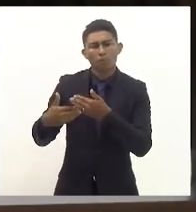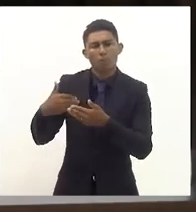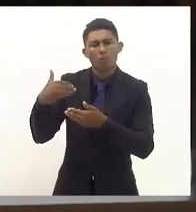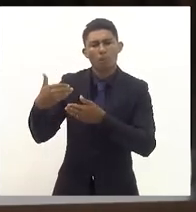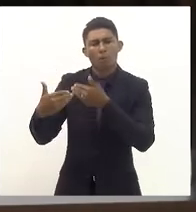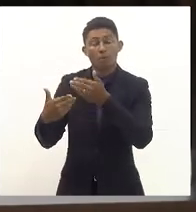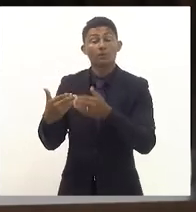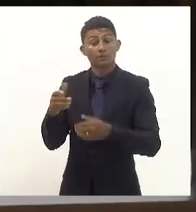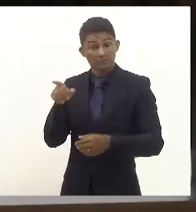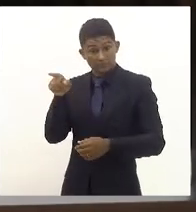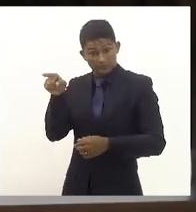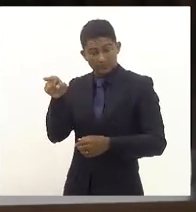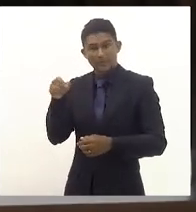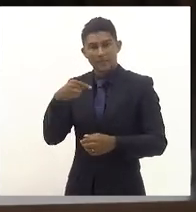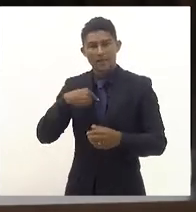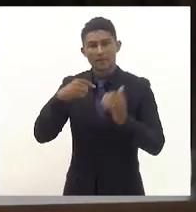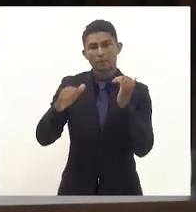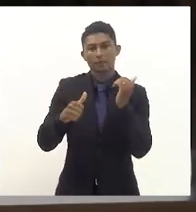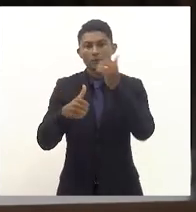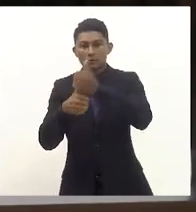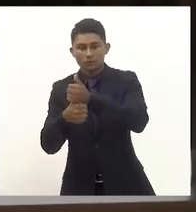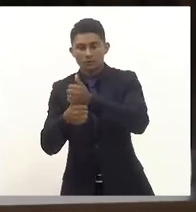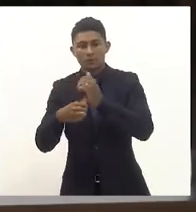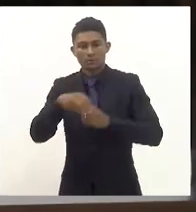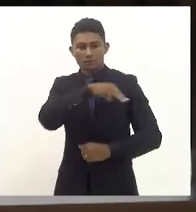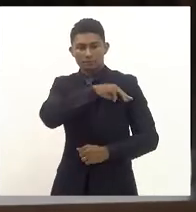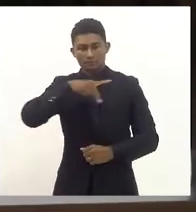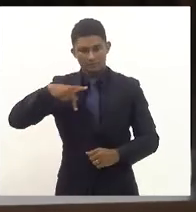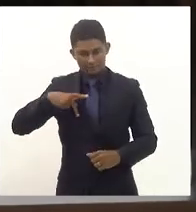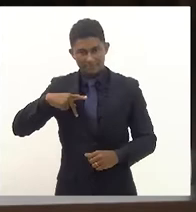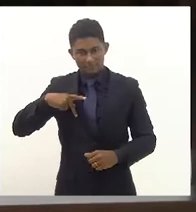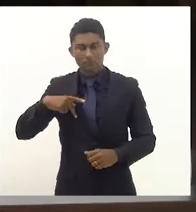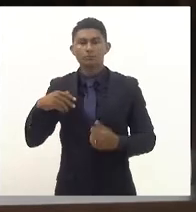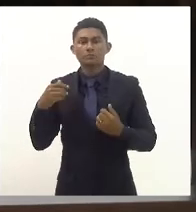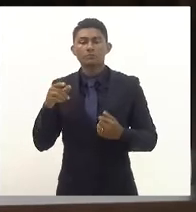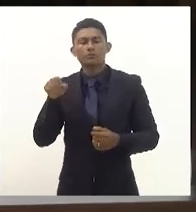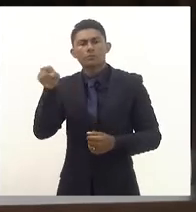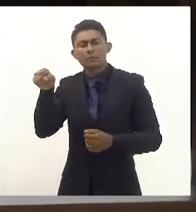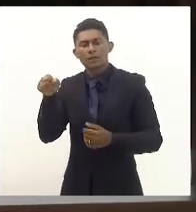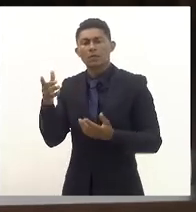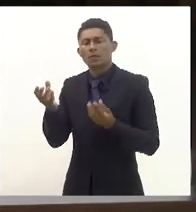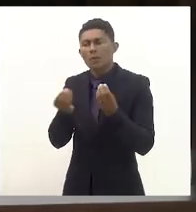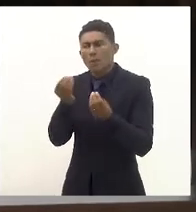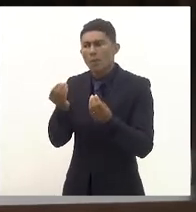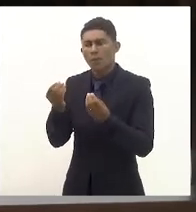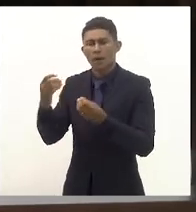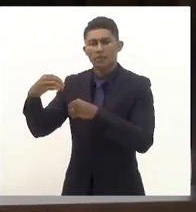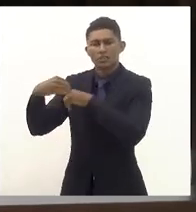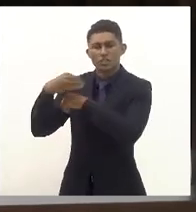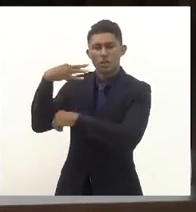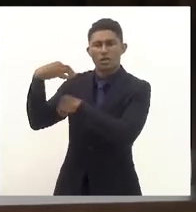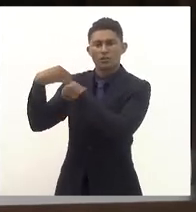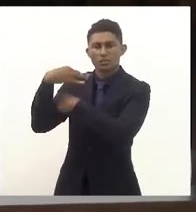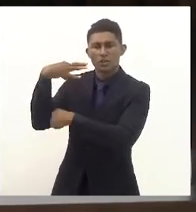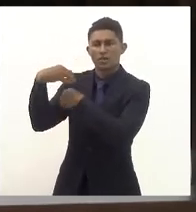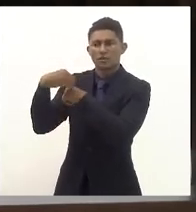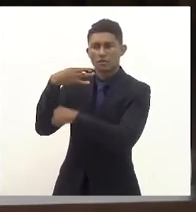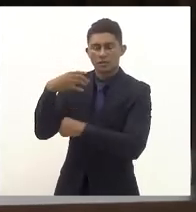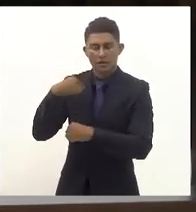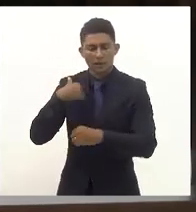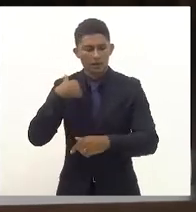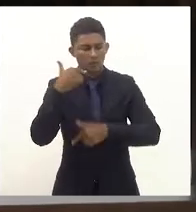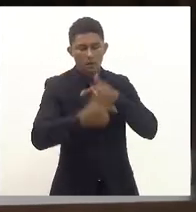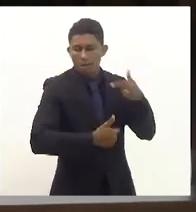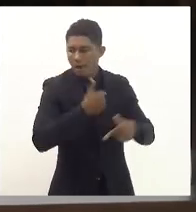sucedio Marcelo Muniz na movimentação do Ministério Público ele me deu todas as dicas sobre como